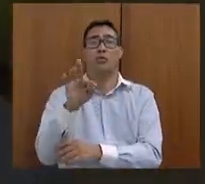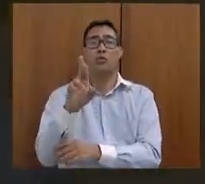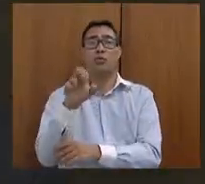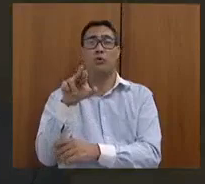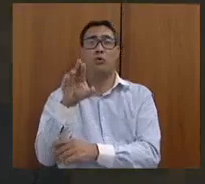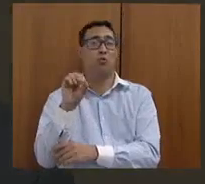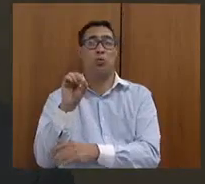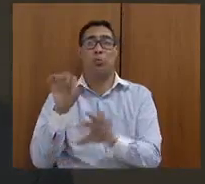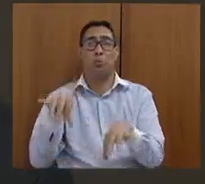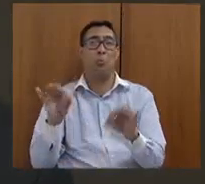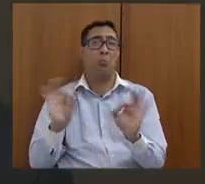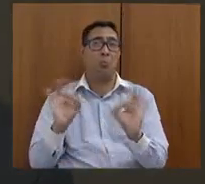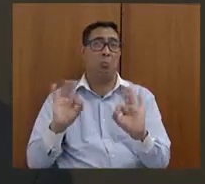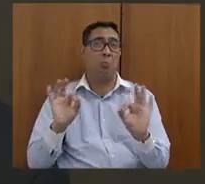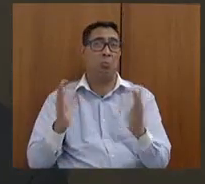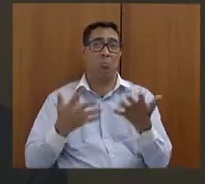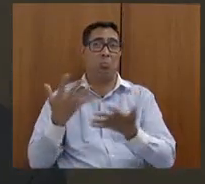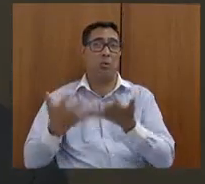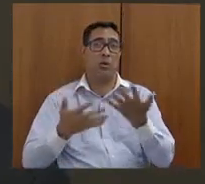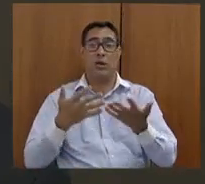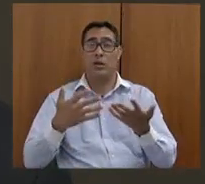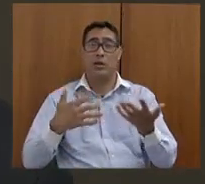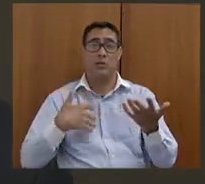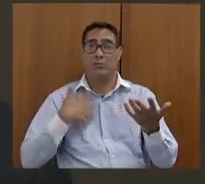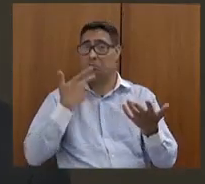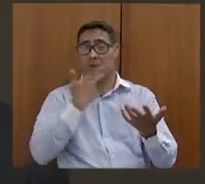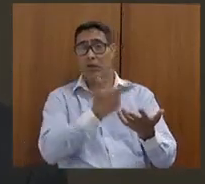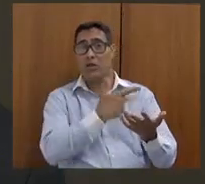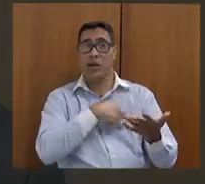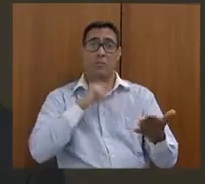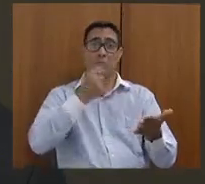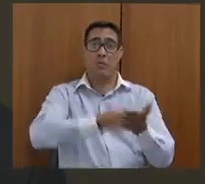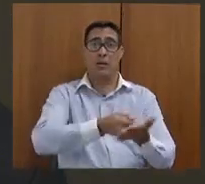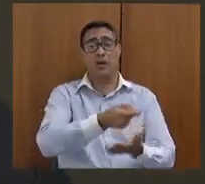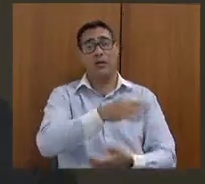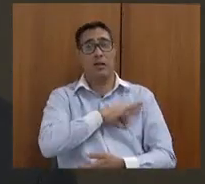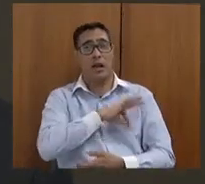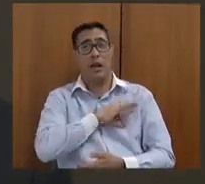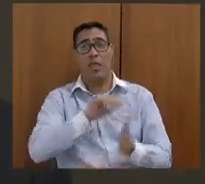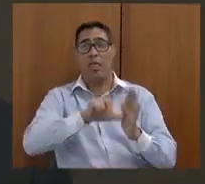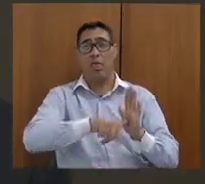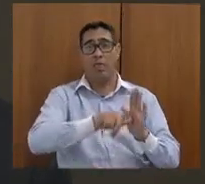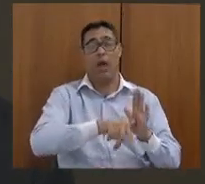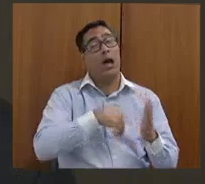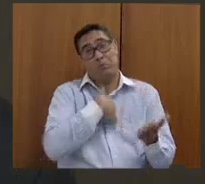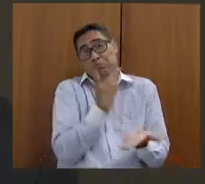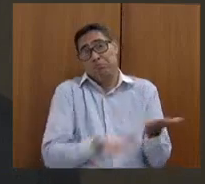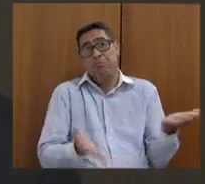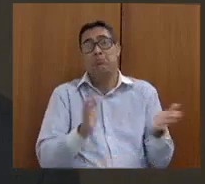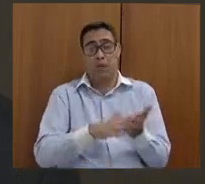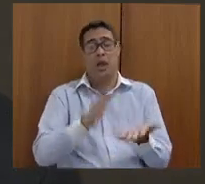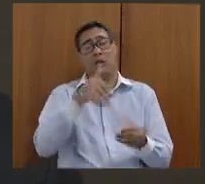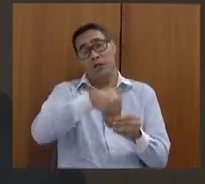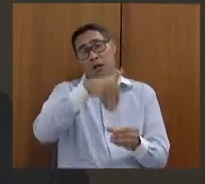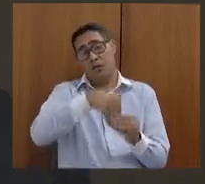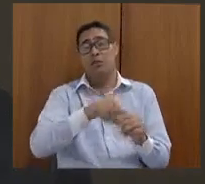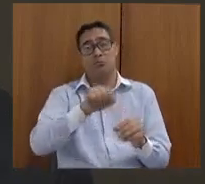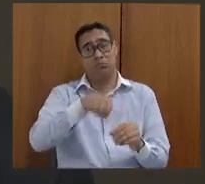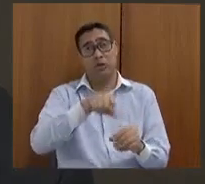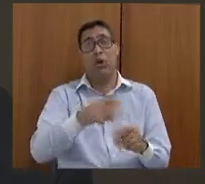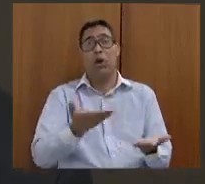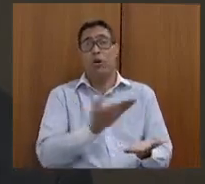não tem como Com esse problema de pagamento salário ele perde as eleições e o governo atual